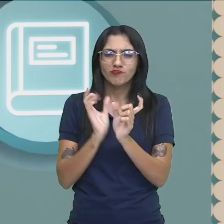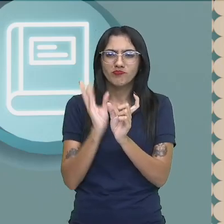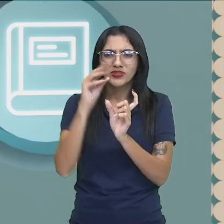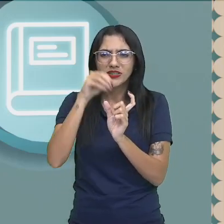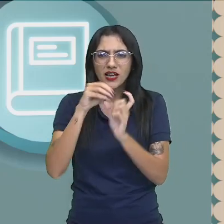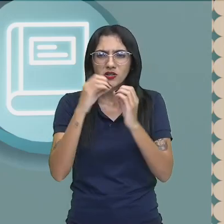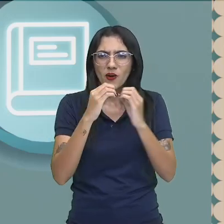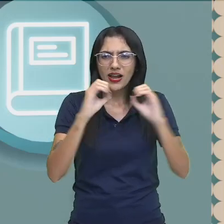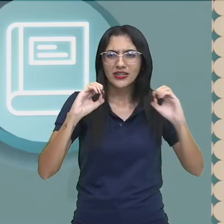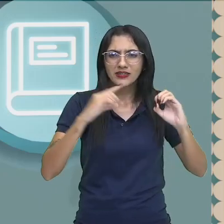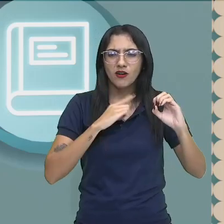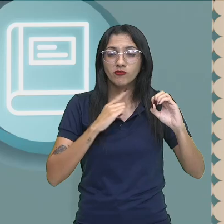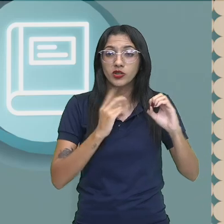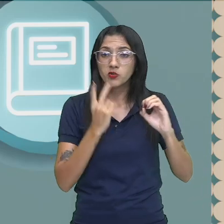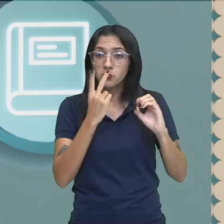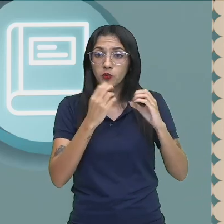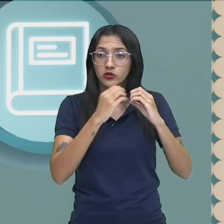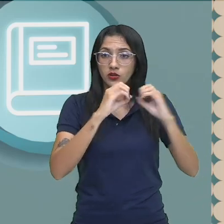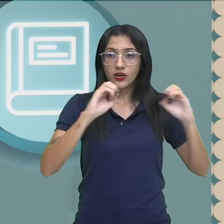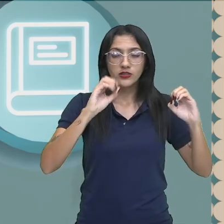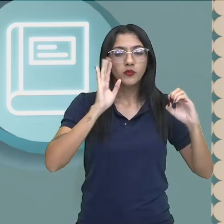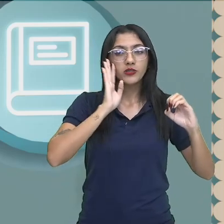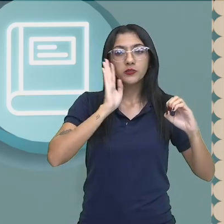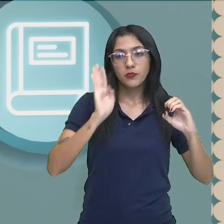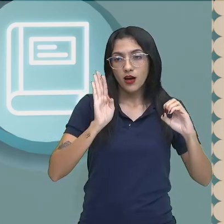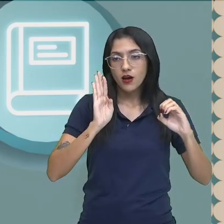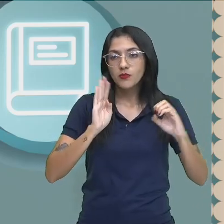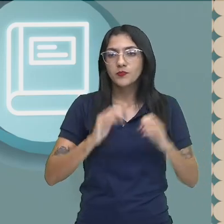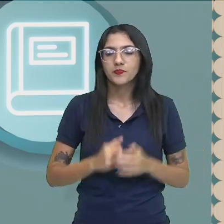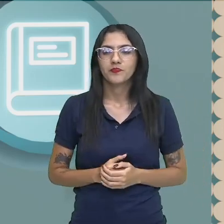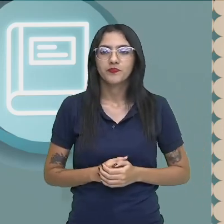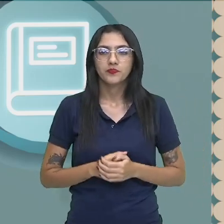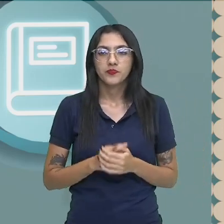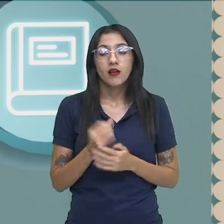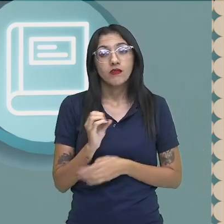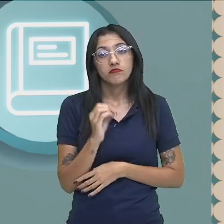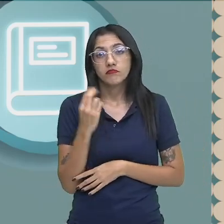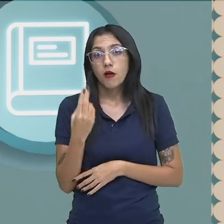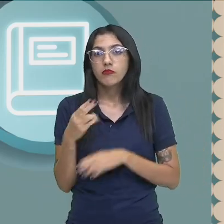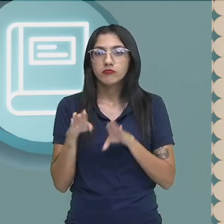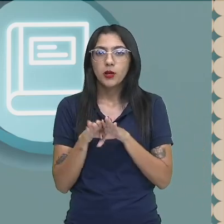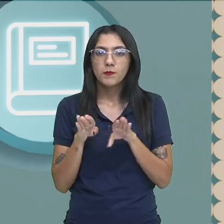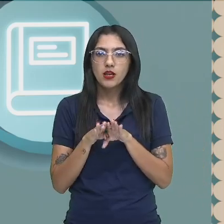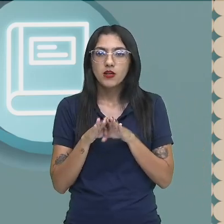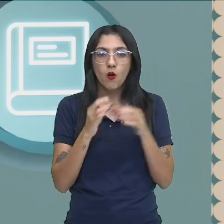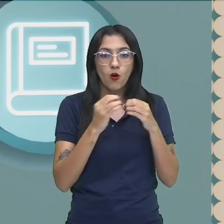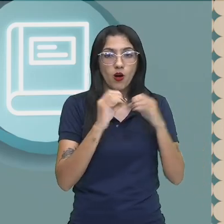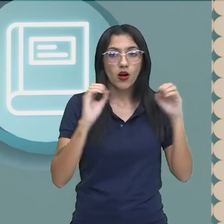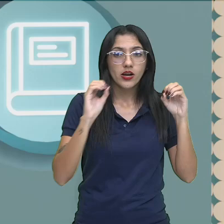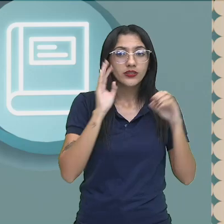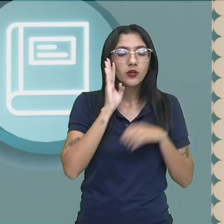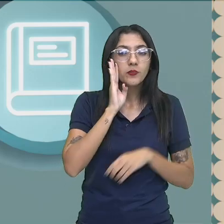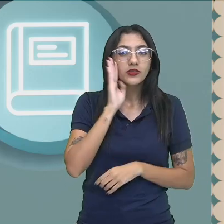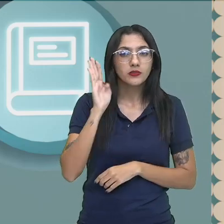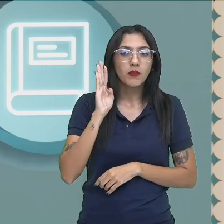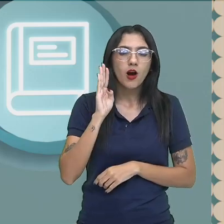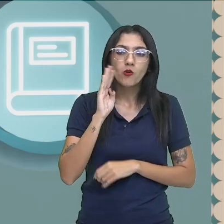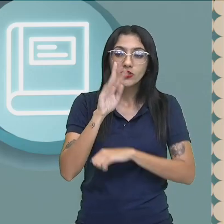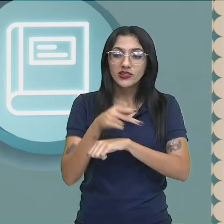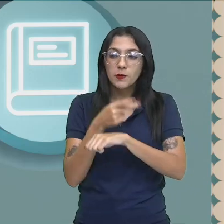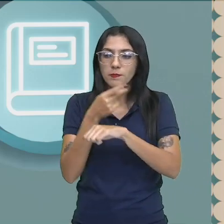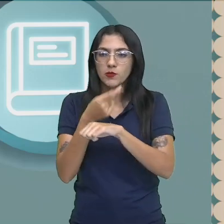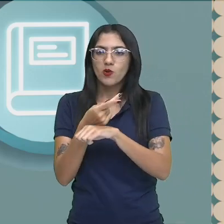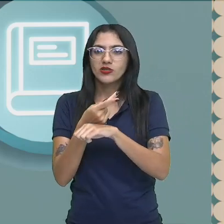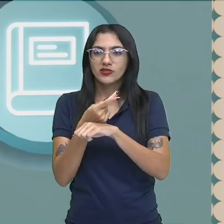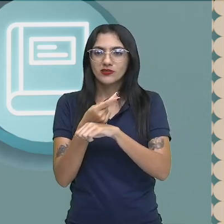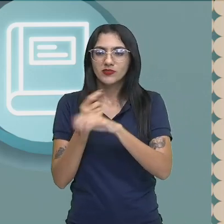ter duas orações principais, né? E pode ser que a oração principal venha depois da subordinada.